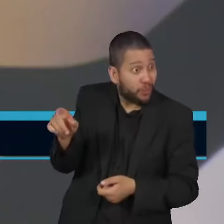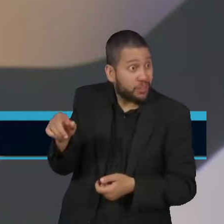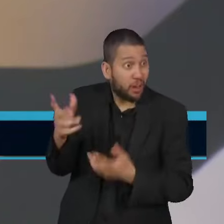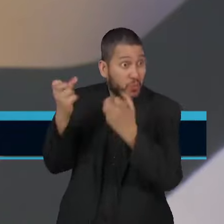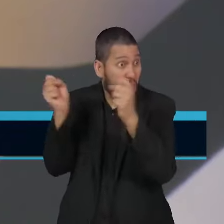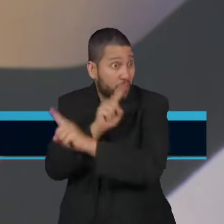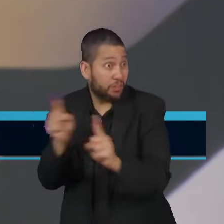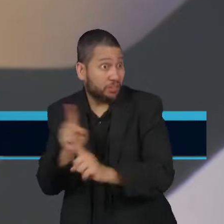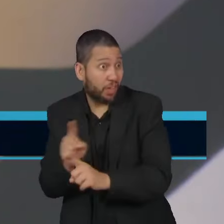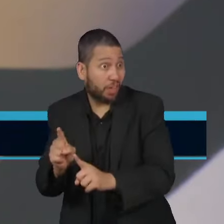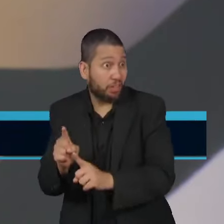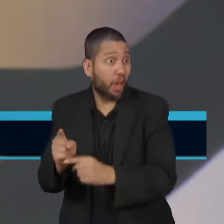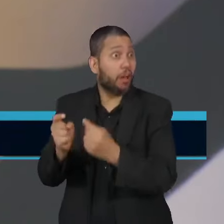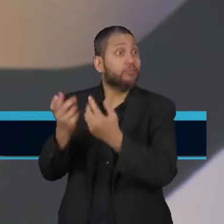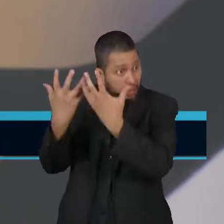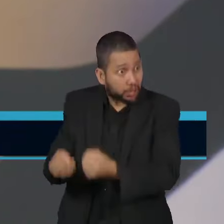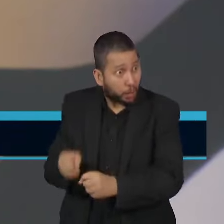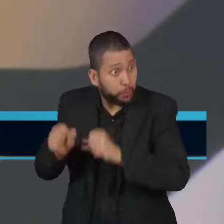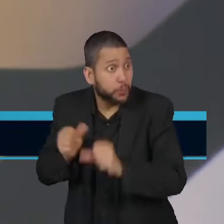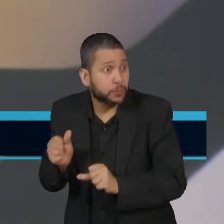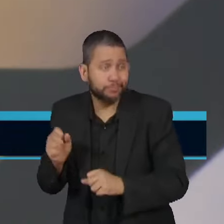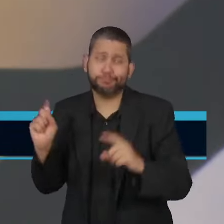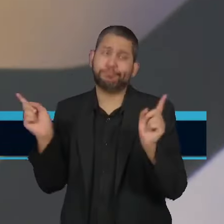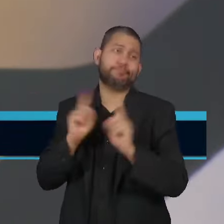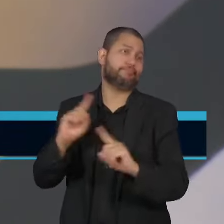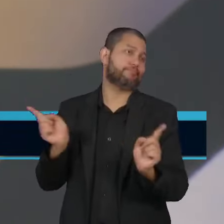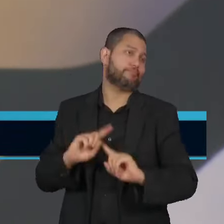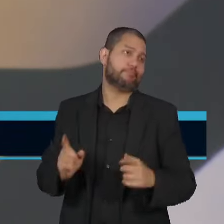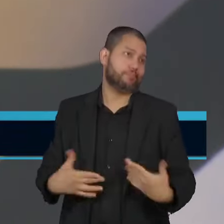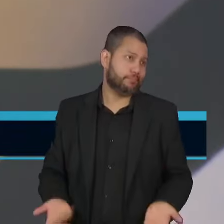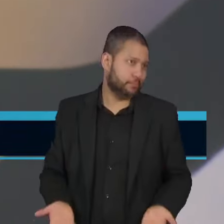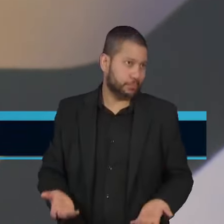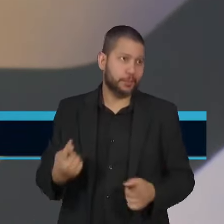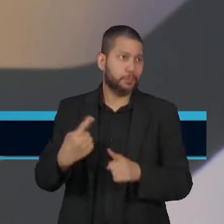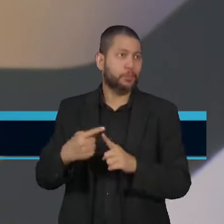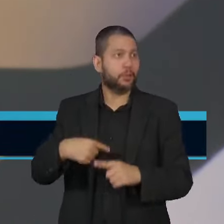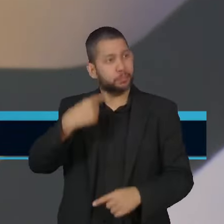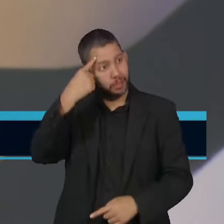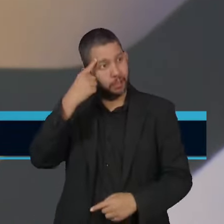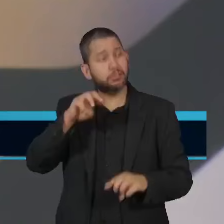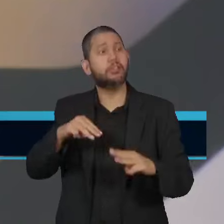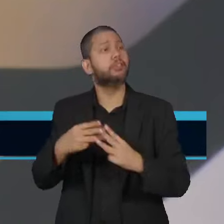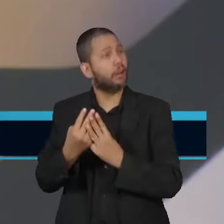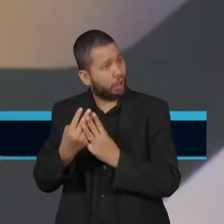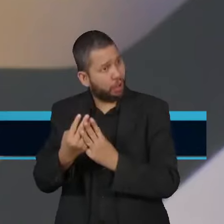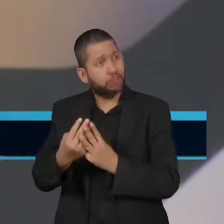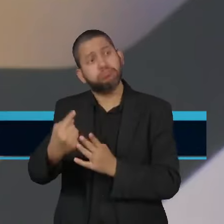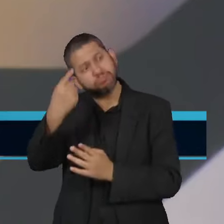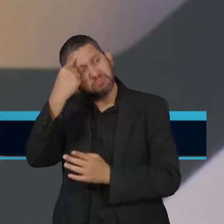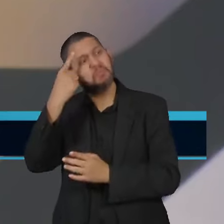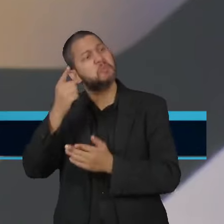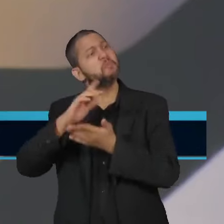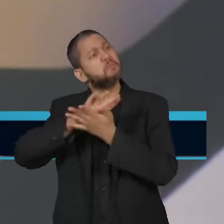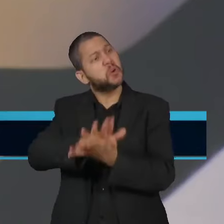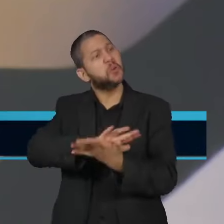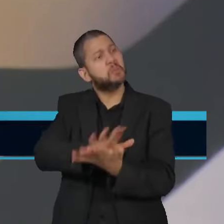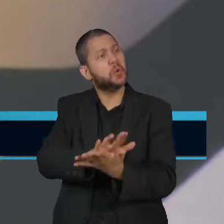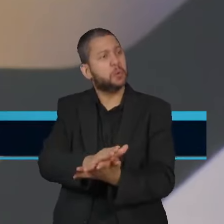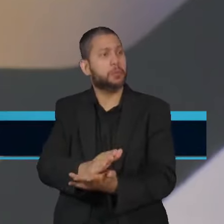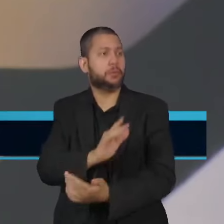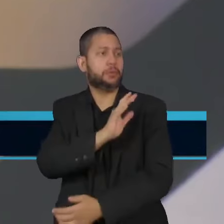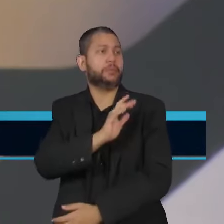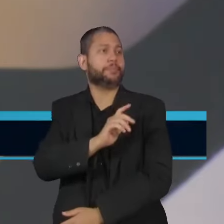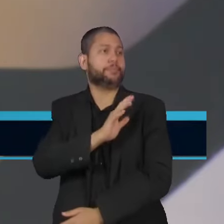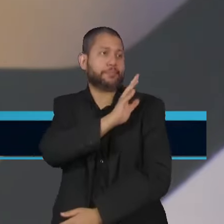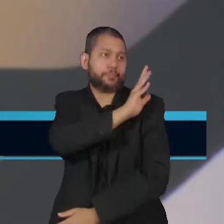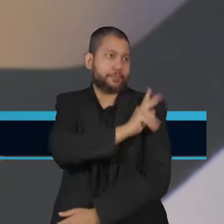estava convencido do que o Estado de Israel está fazendo em relação à Palestina. Então,